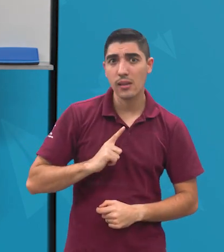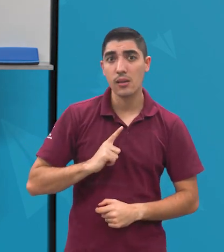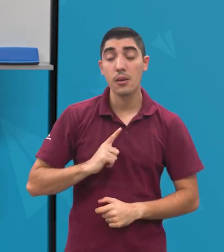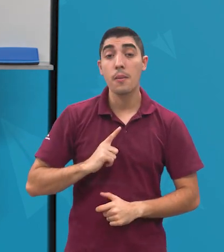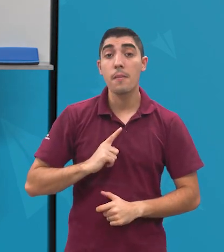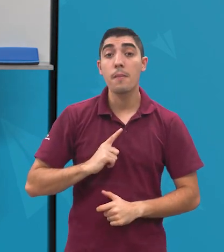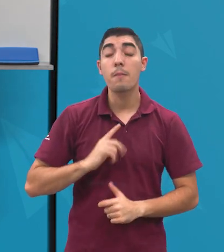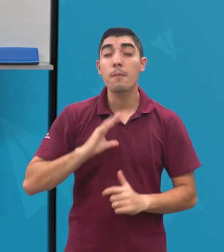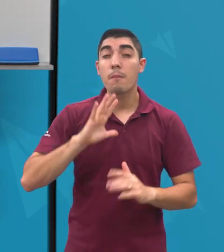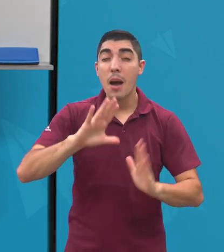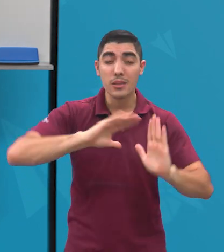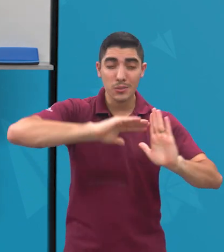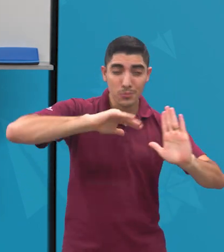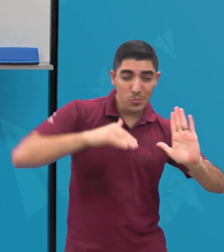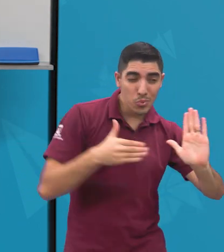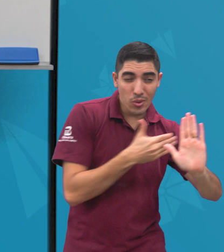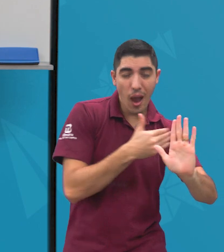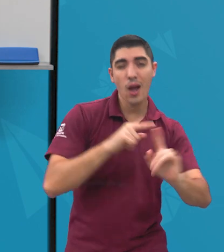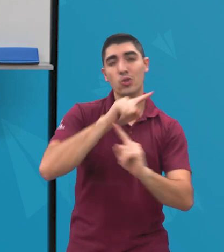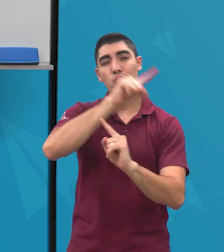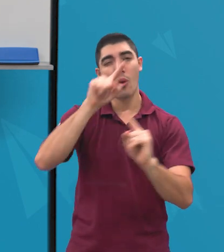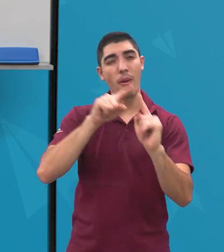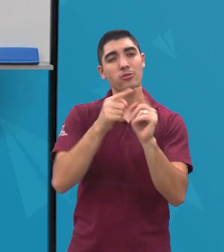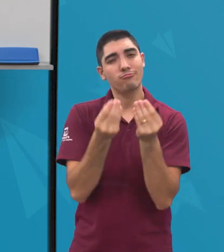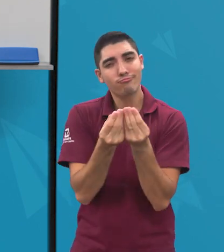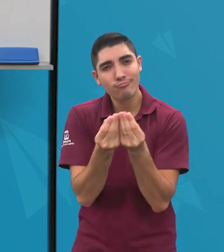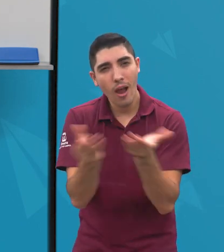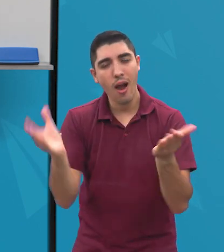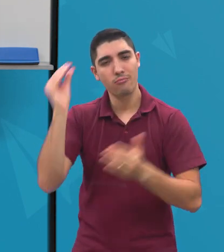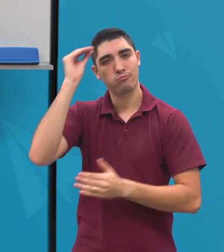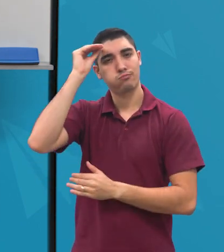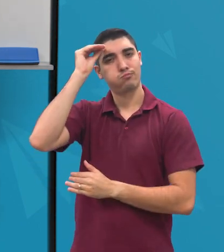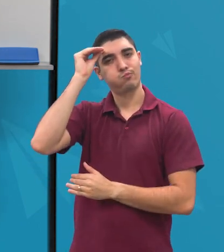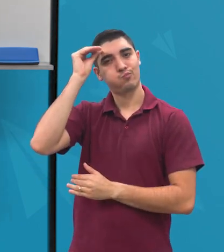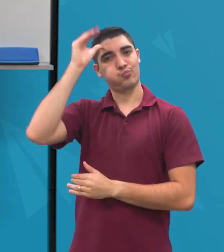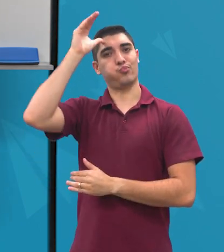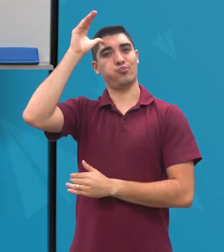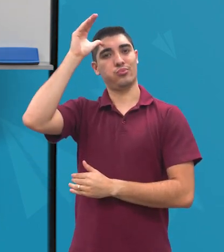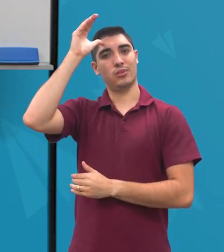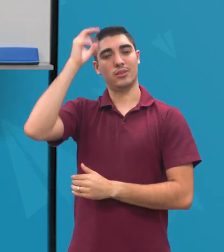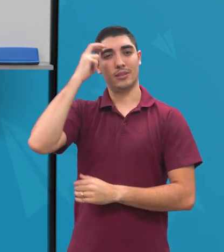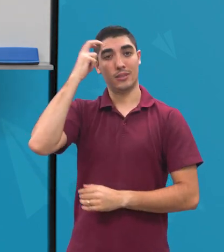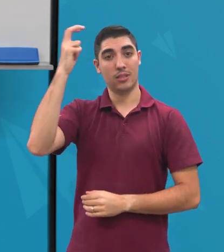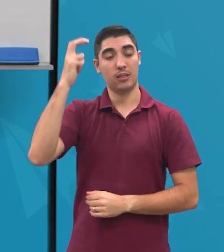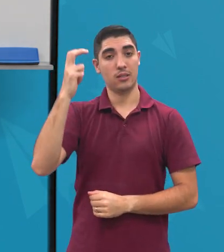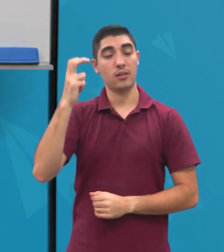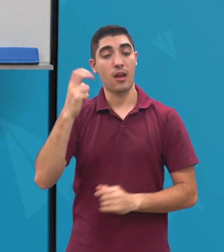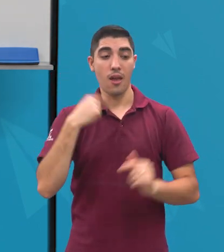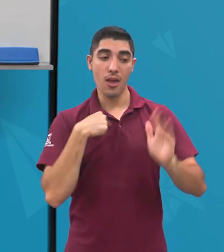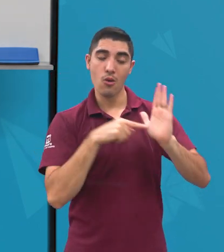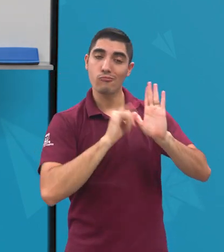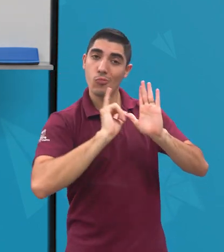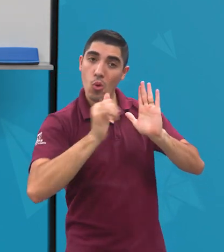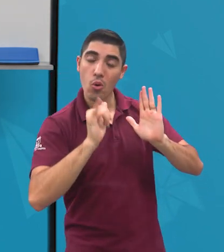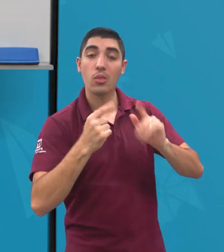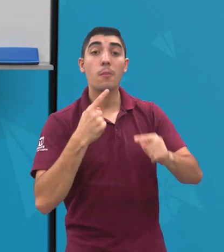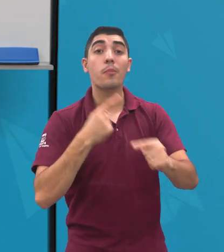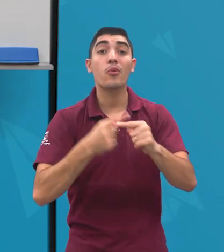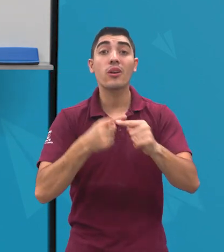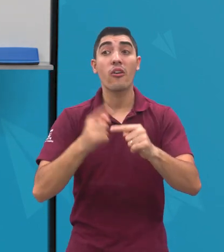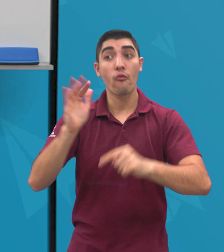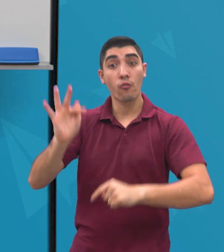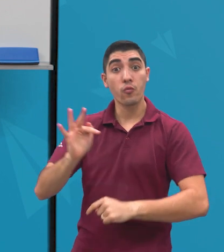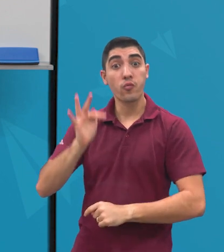de sabedoria, você faz isso para evitar uma violência real